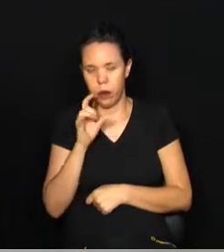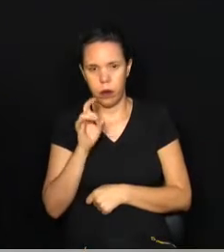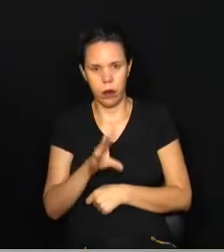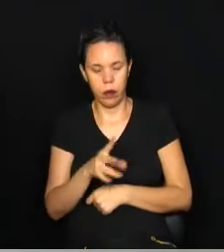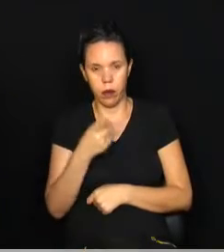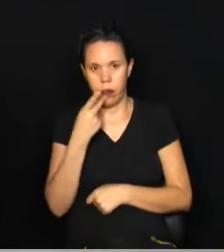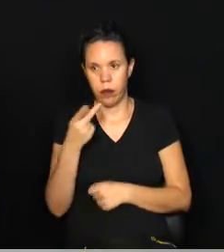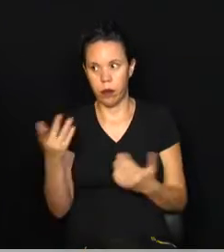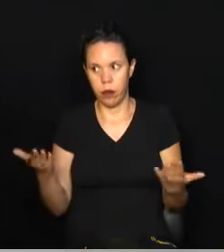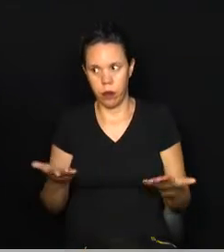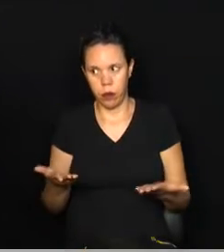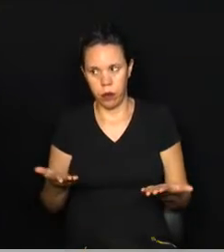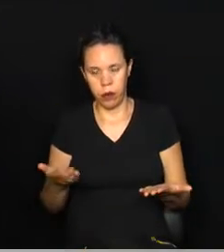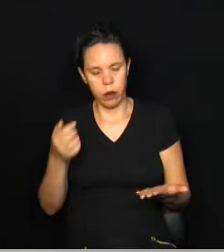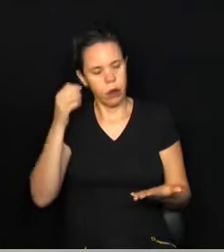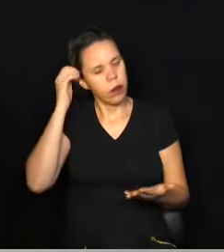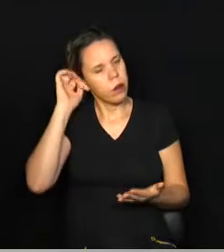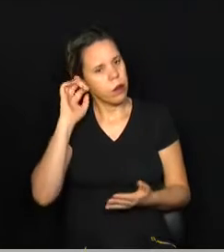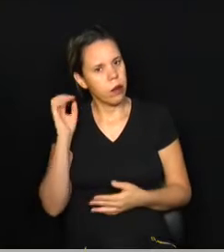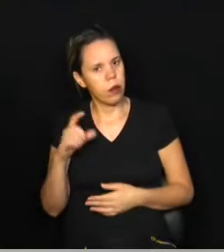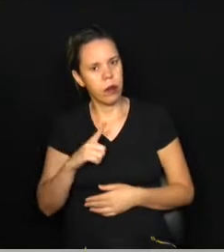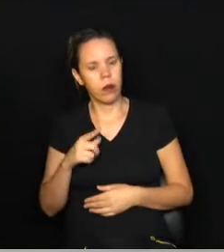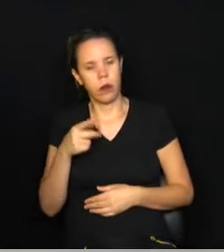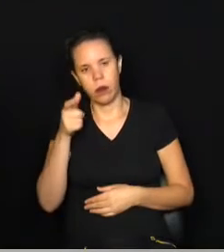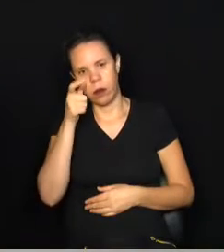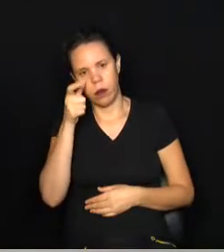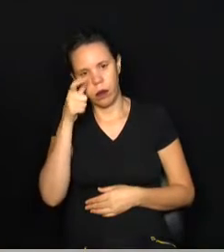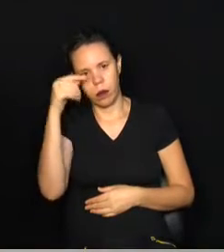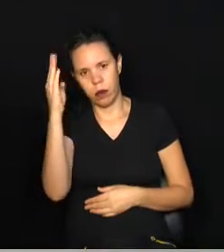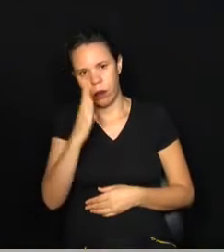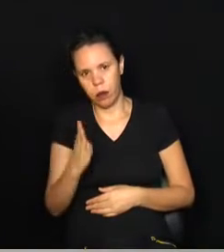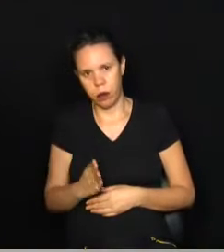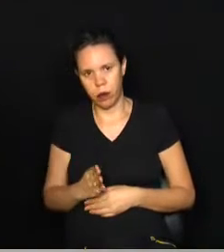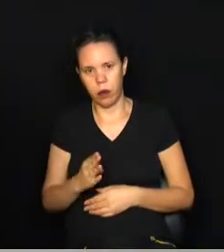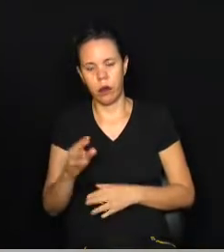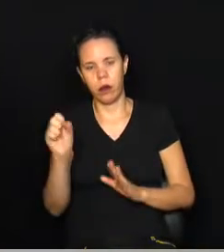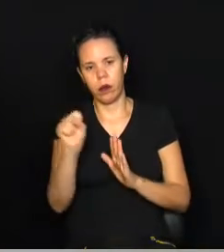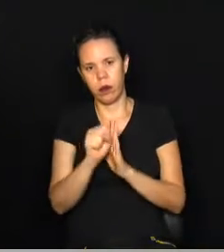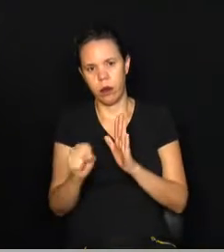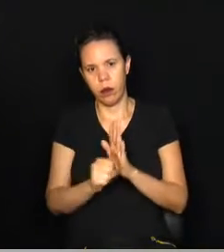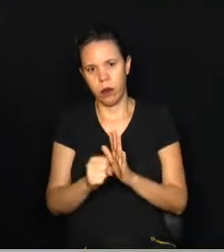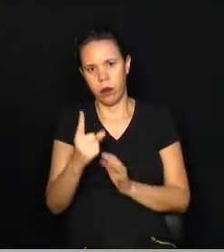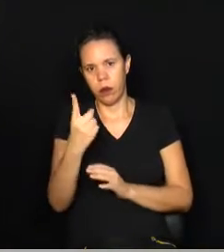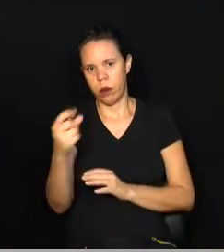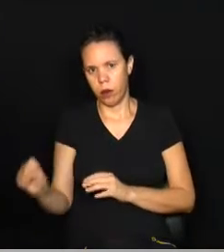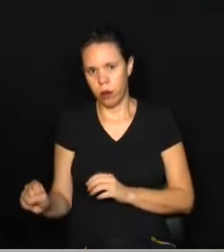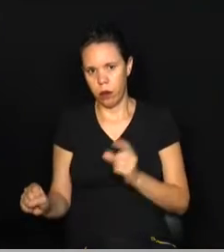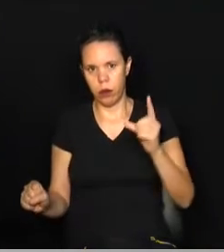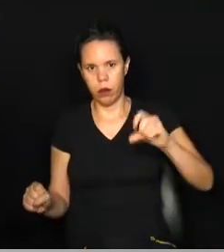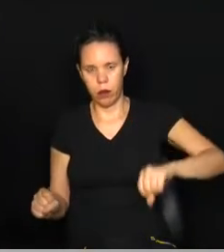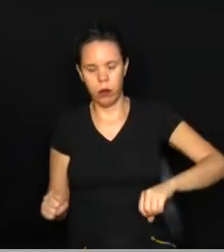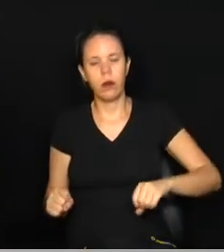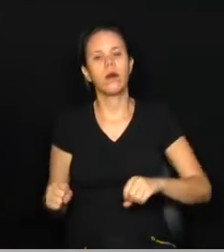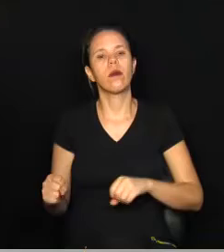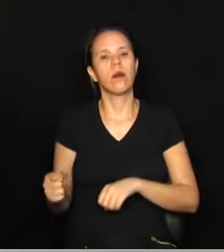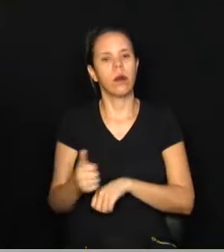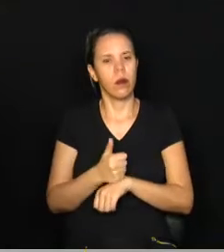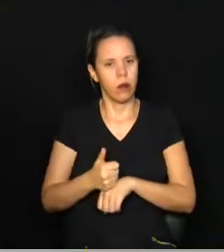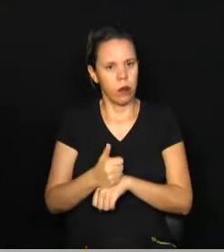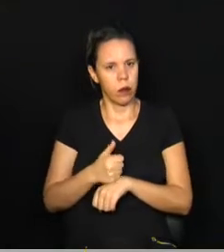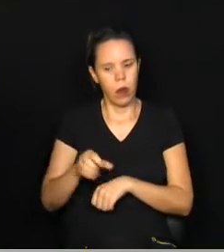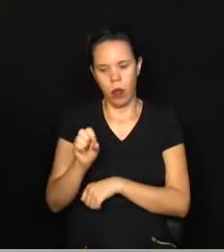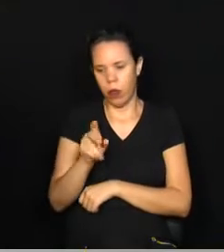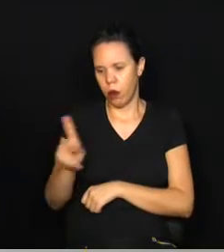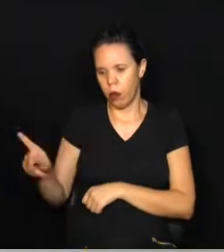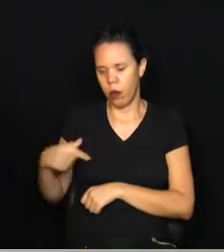falar hoje, né? Nós temos aí no Brasil do século XVIII, XIX, optometristas que já eram conhecidos como óticos